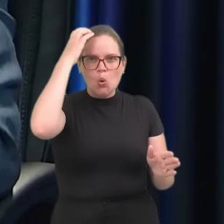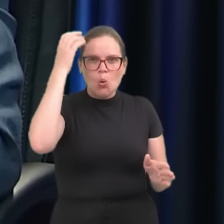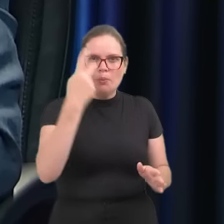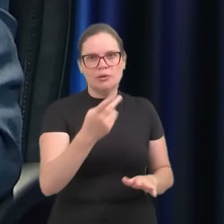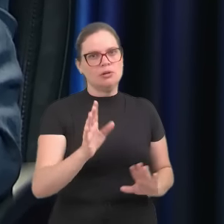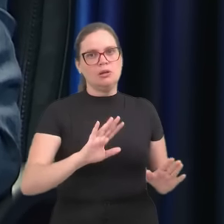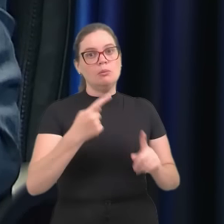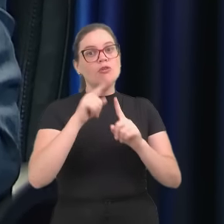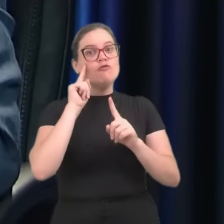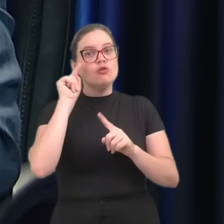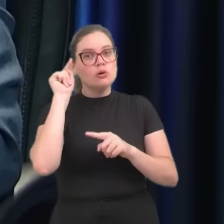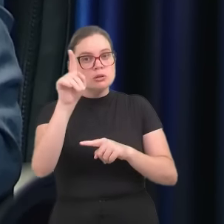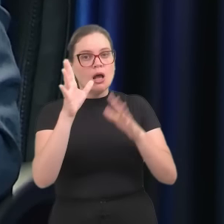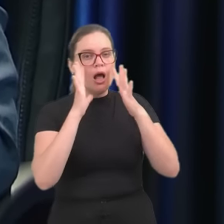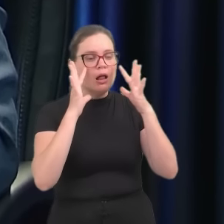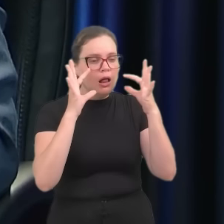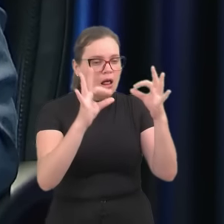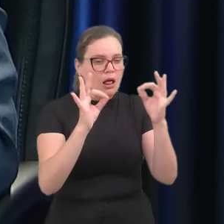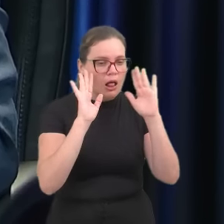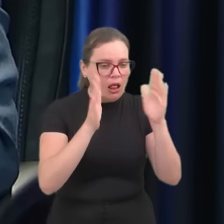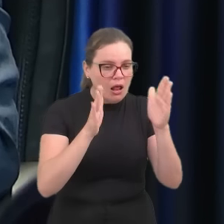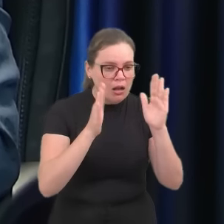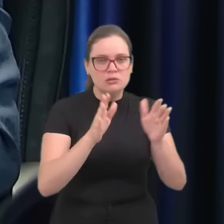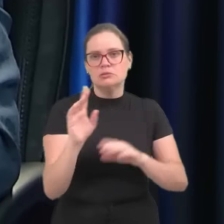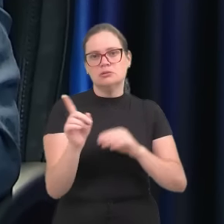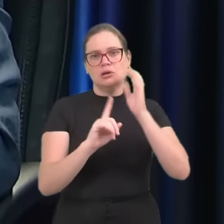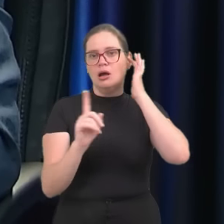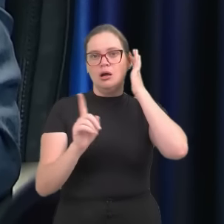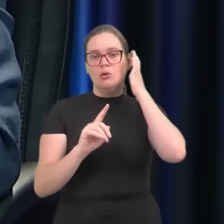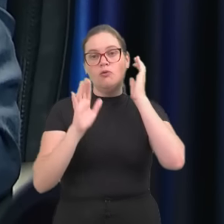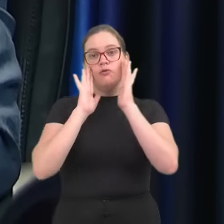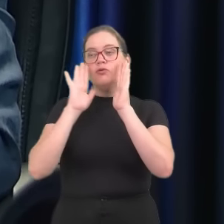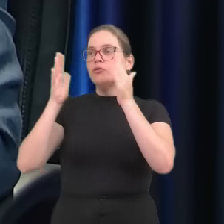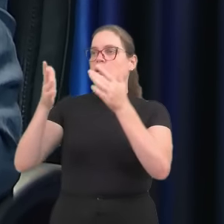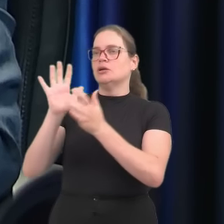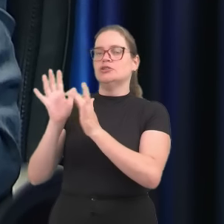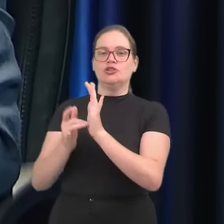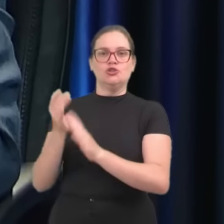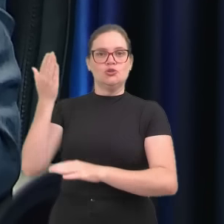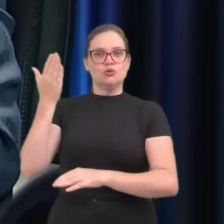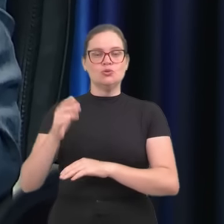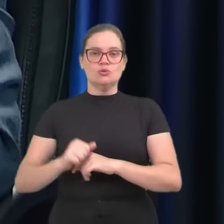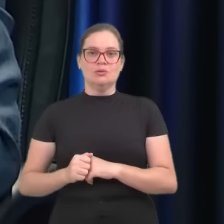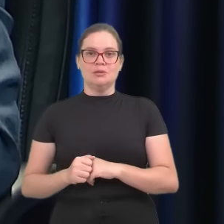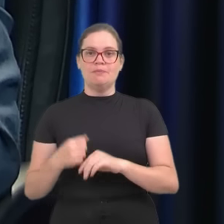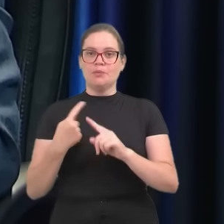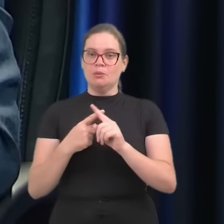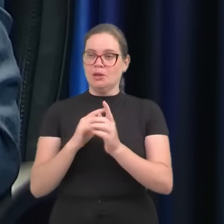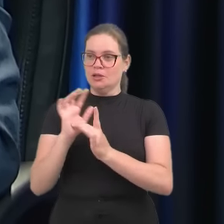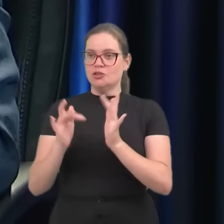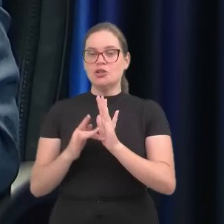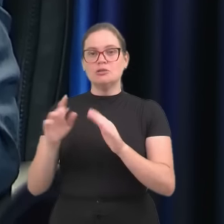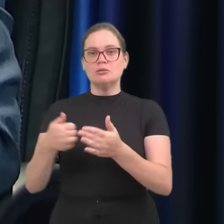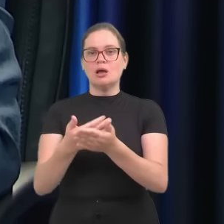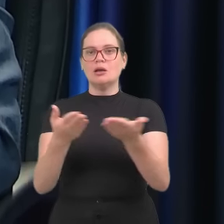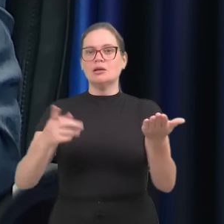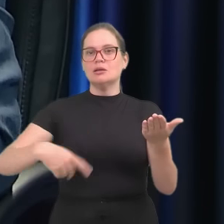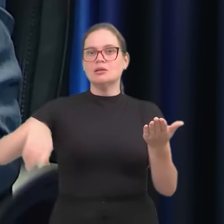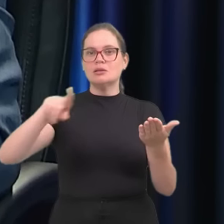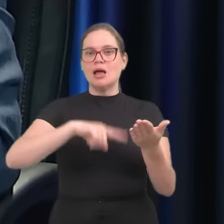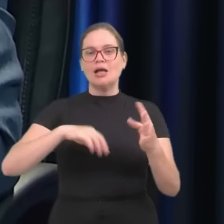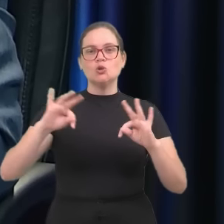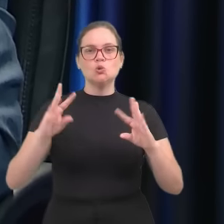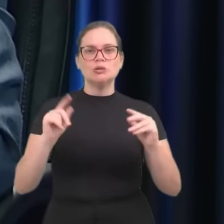porque Jesus é aquele que transforma o coração do homem. Jesus é aquele que dá ao homem a visão espiritual